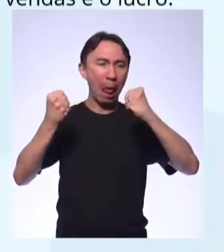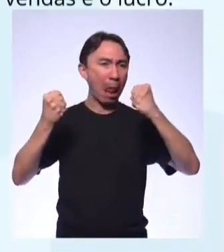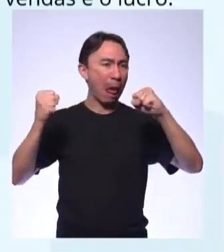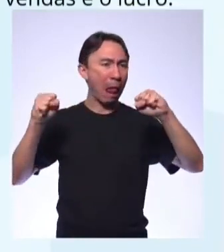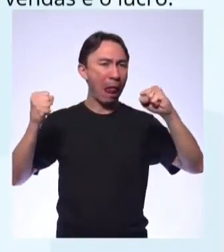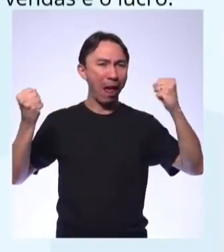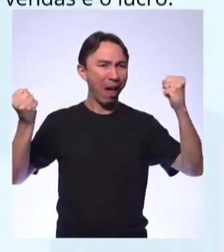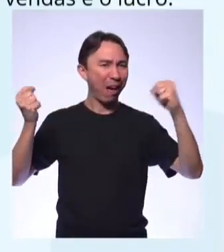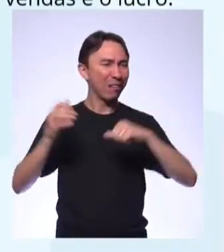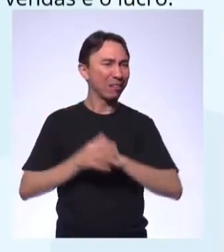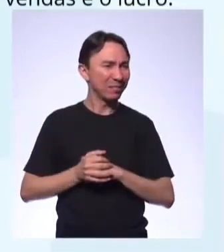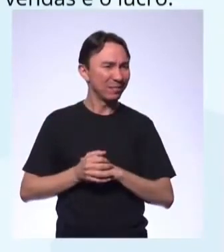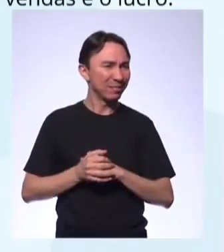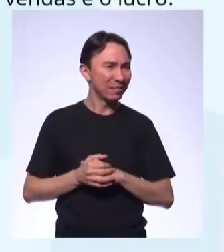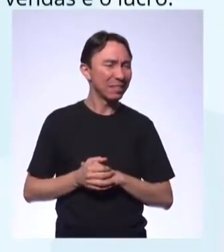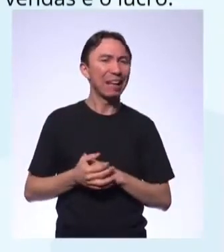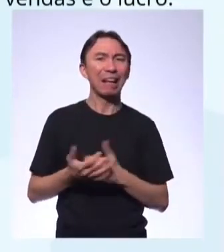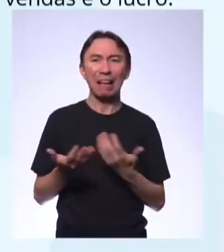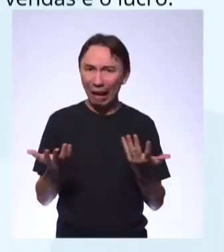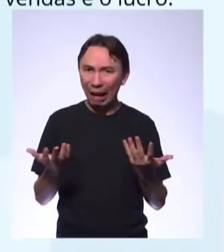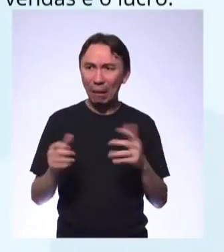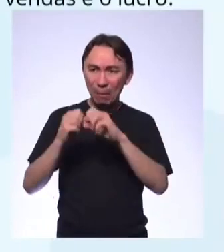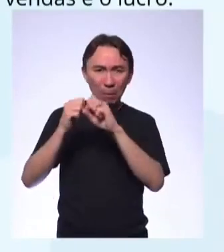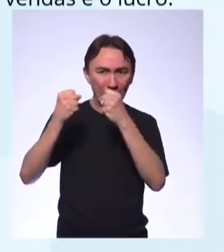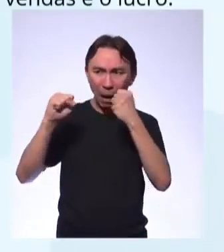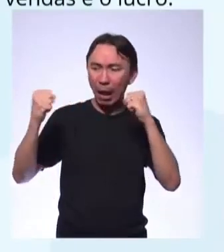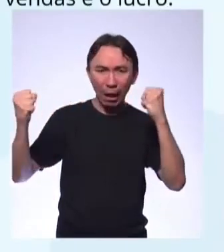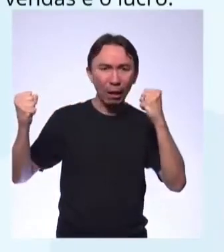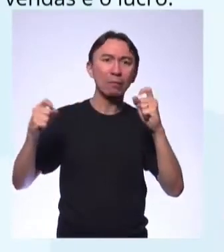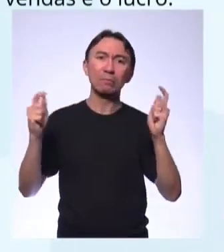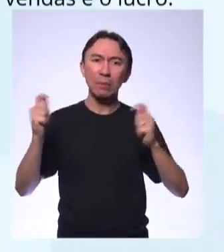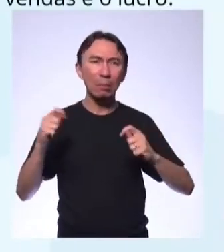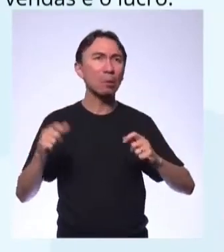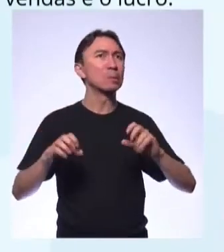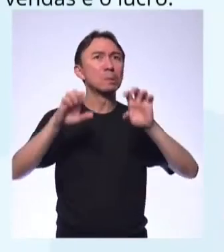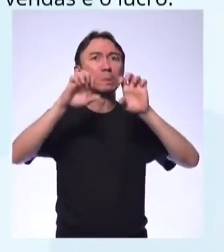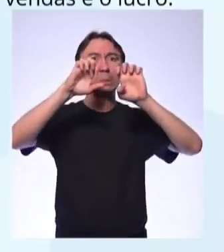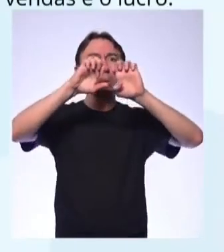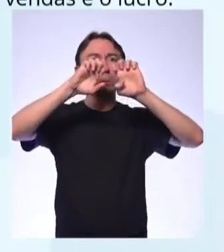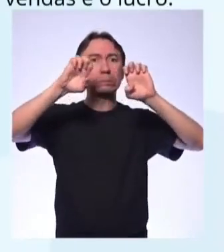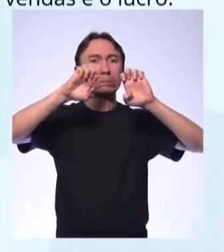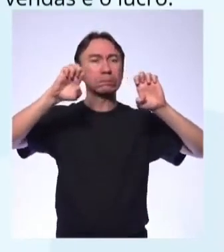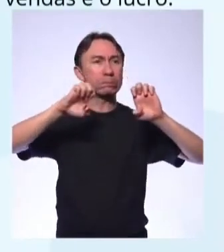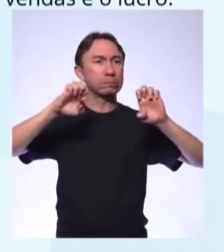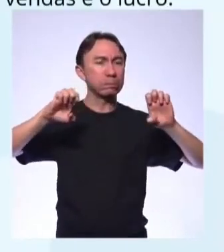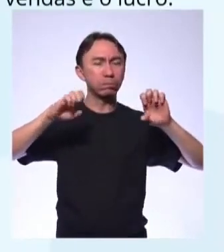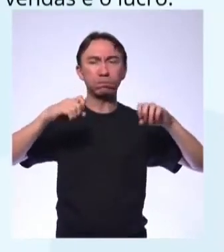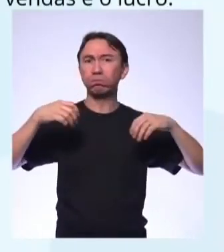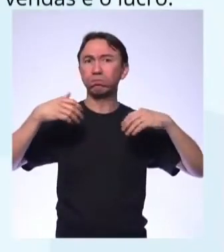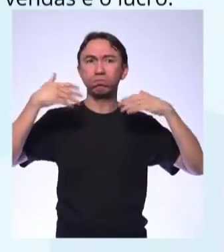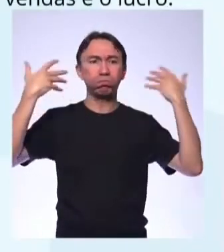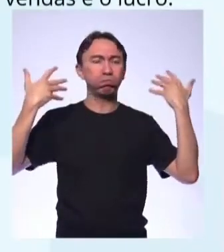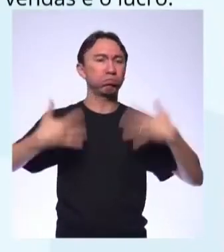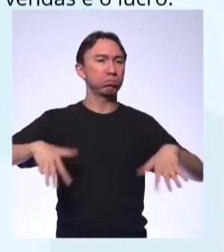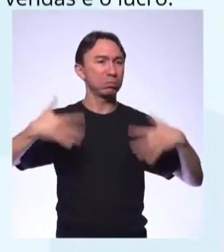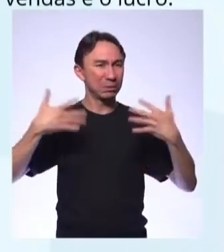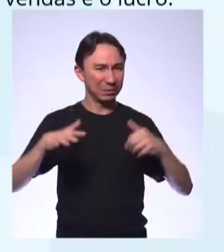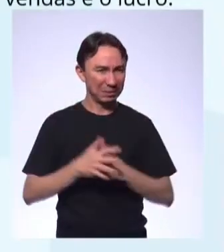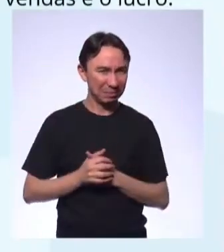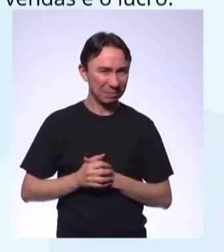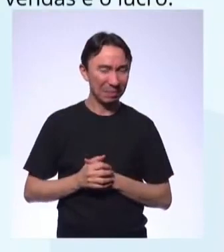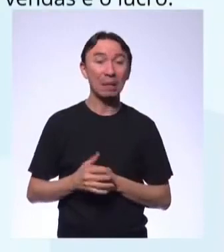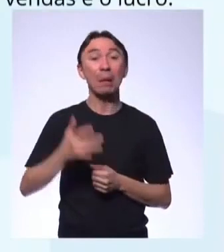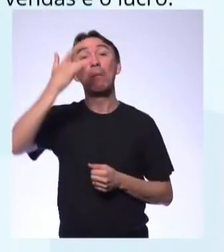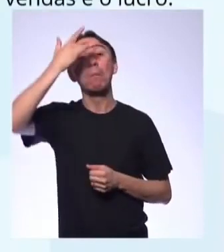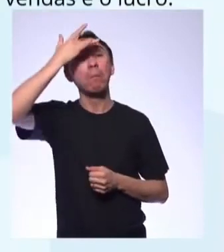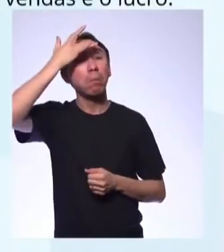se é uma máquina grande, é para movimentar grandes estruturas. E isso já sugere para nós que o trabalhador vai